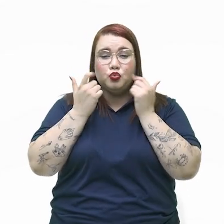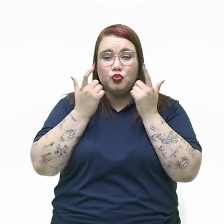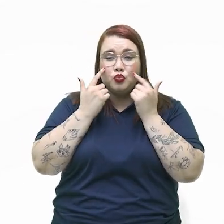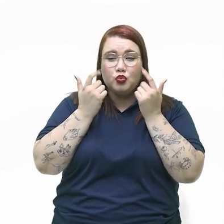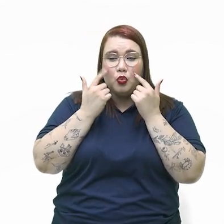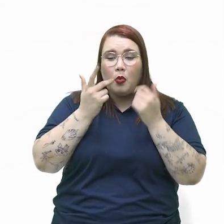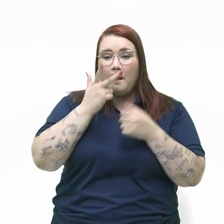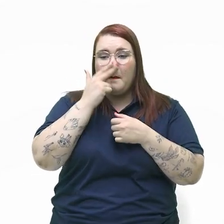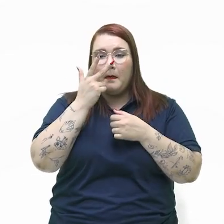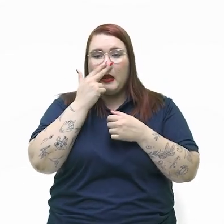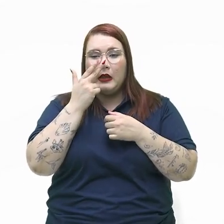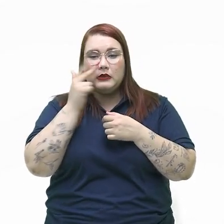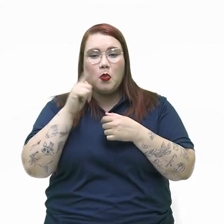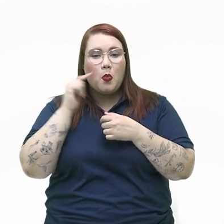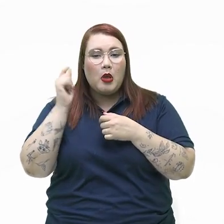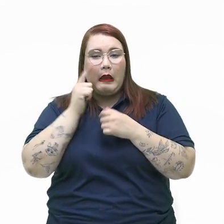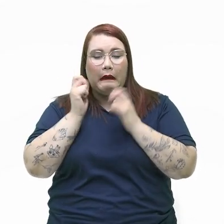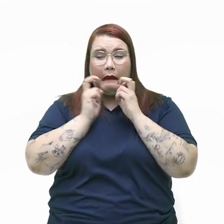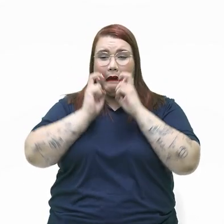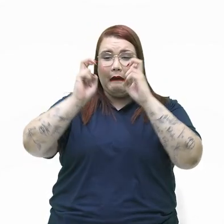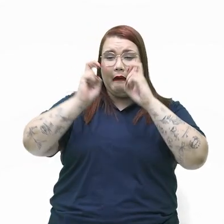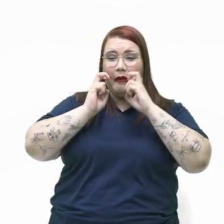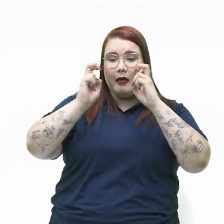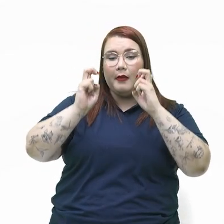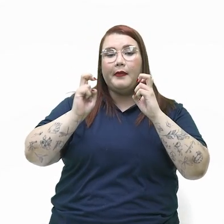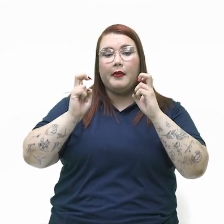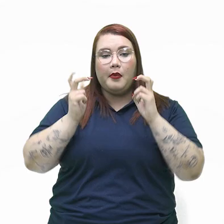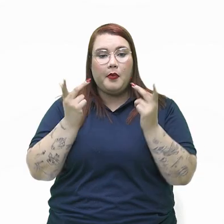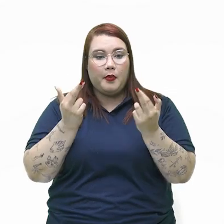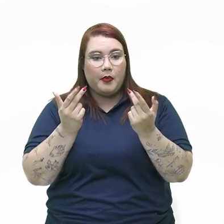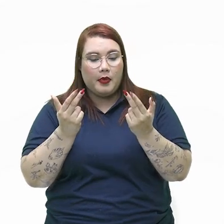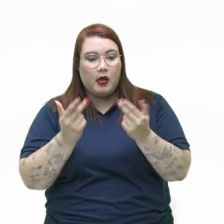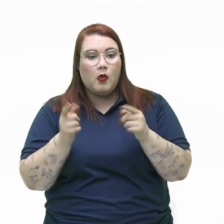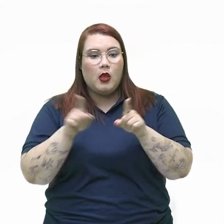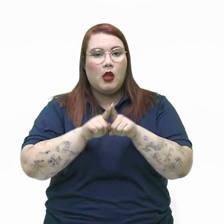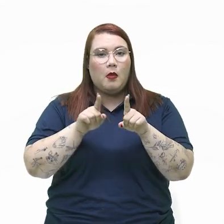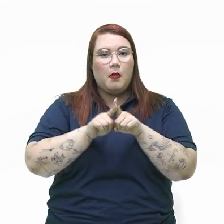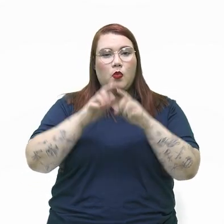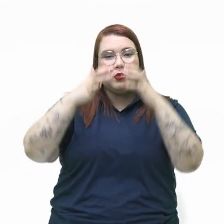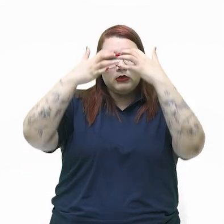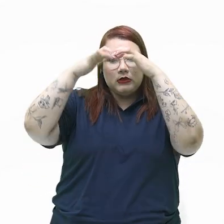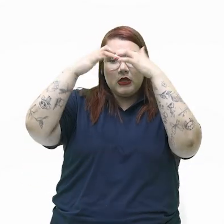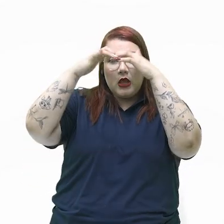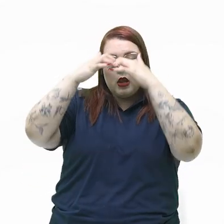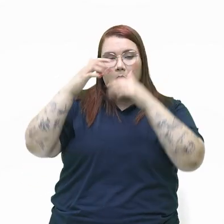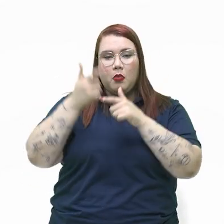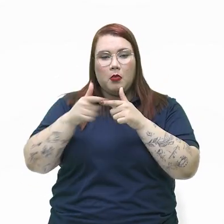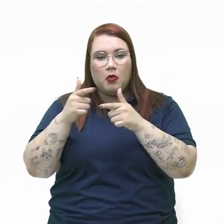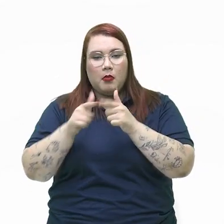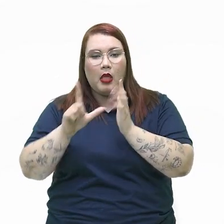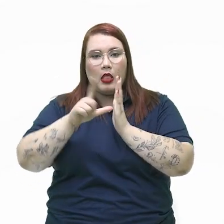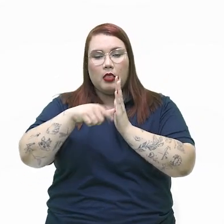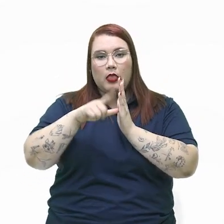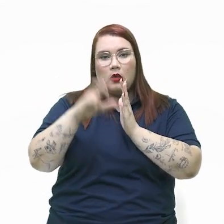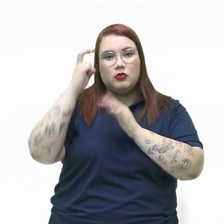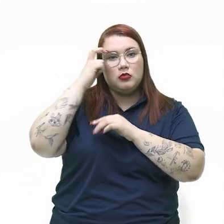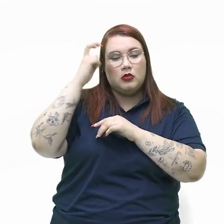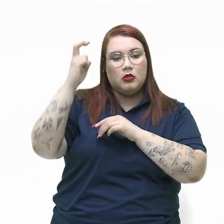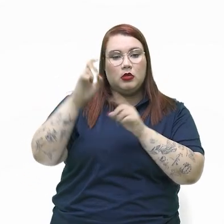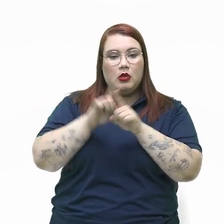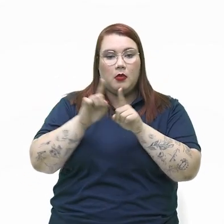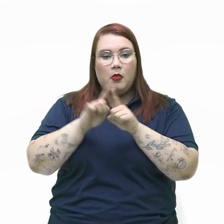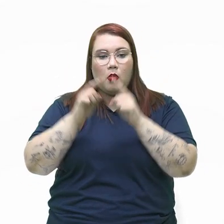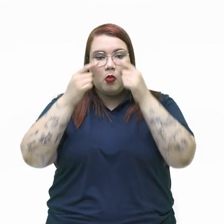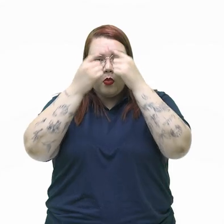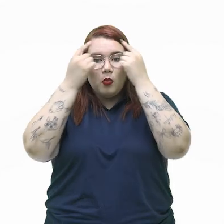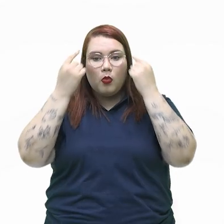choro agudo semelhante a um miado de gato, né, microcefalia, atraso intelectual e motor, e rosto